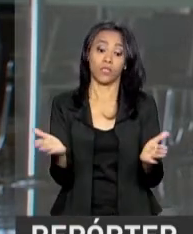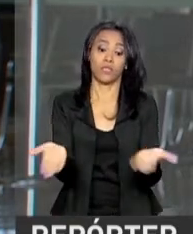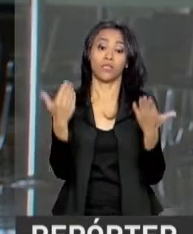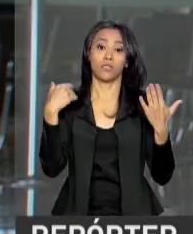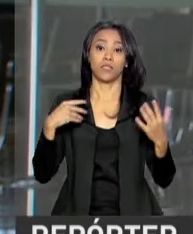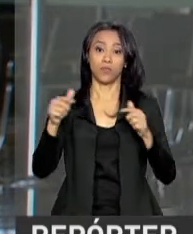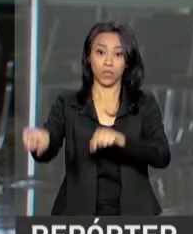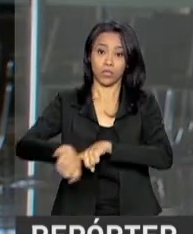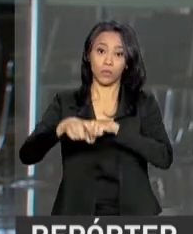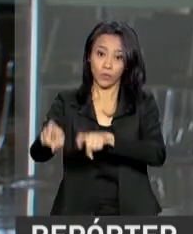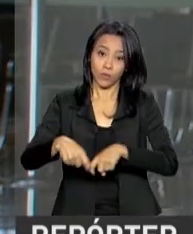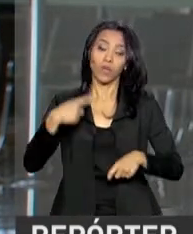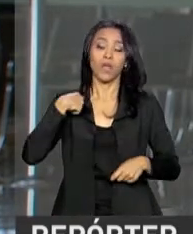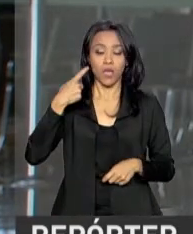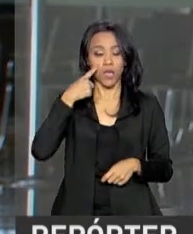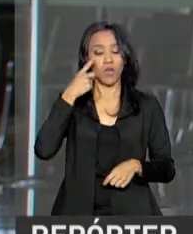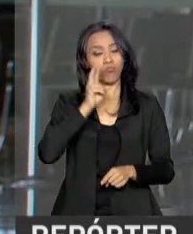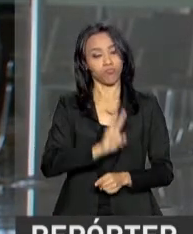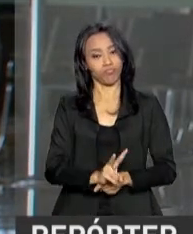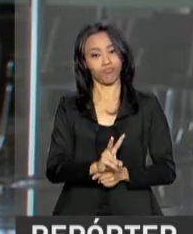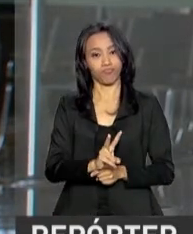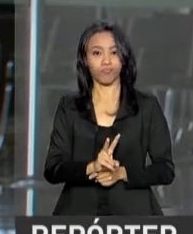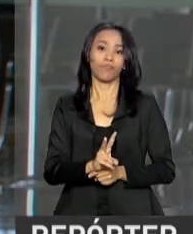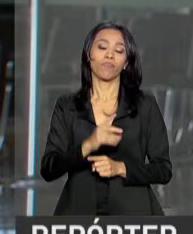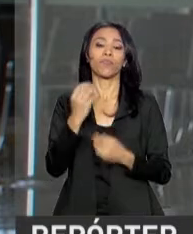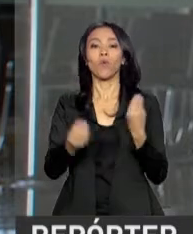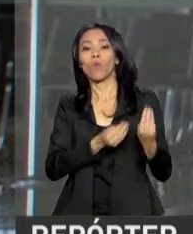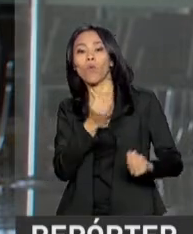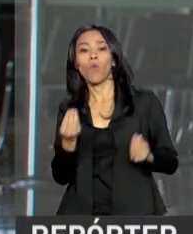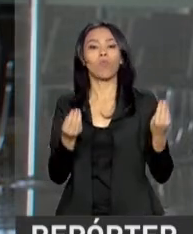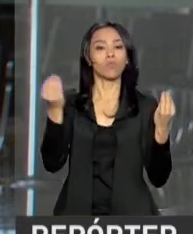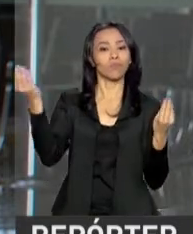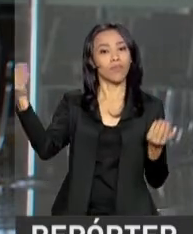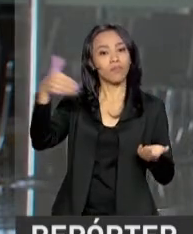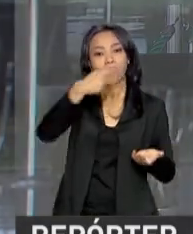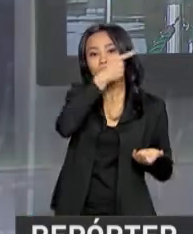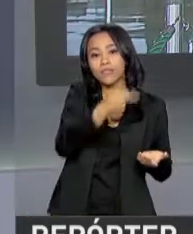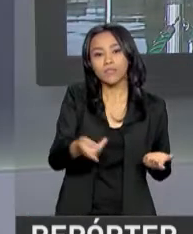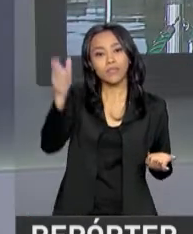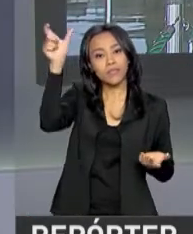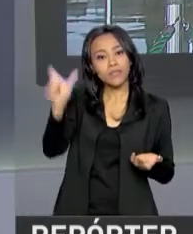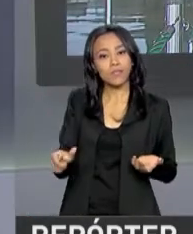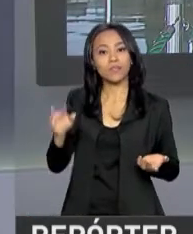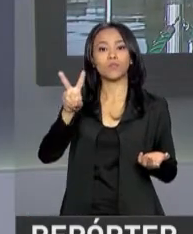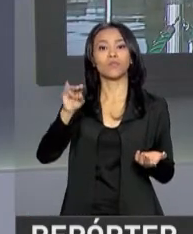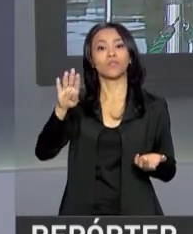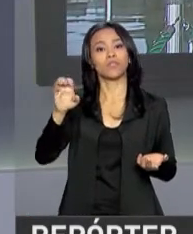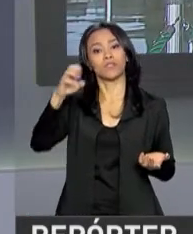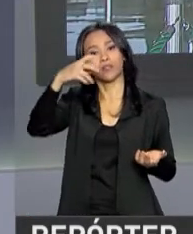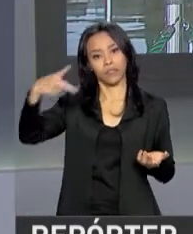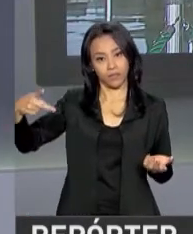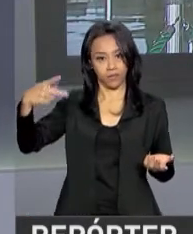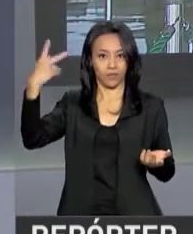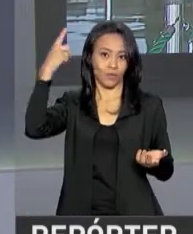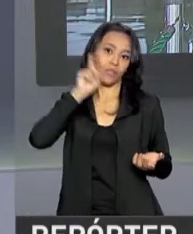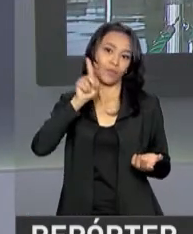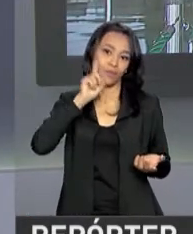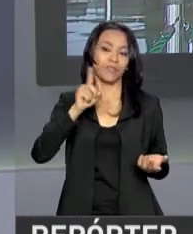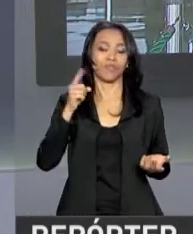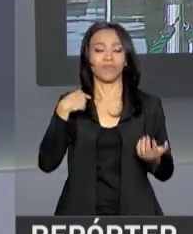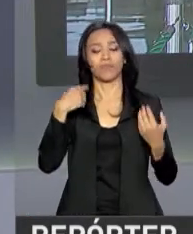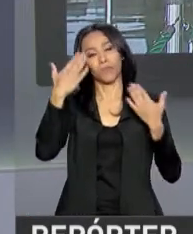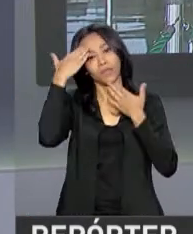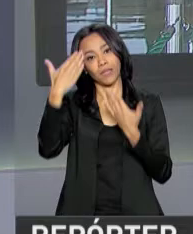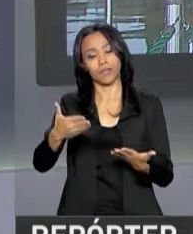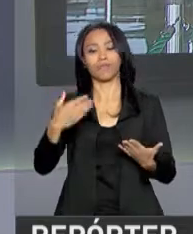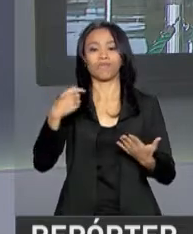por aqui na cobertura dessa visita do vice-presidente norte-americano ao Brasil. Voltamos com você, Thaísa. Obrigada, Marcinha, pelas informações.